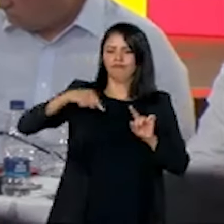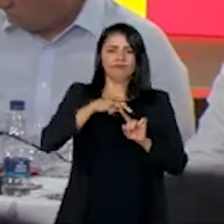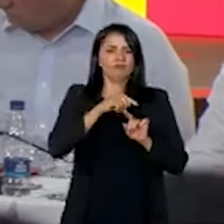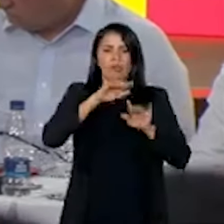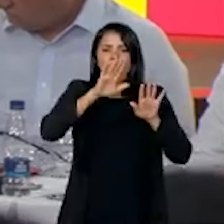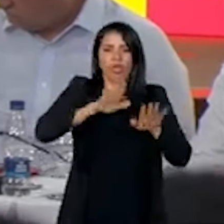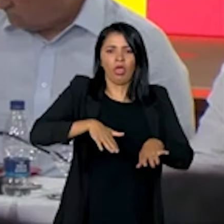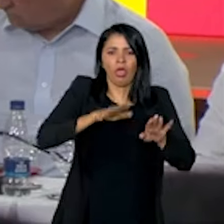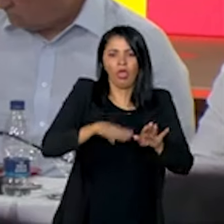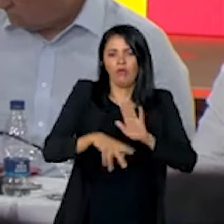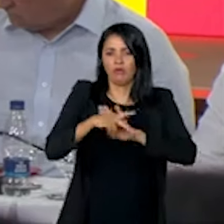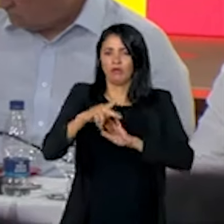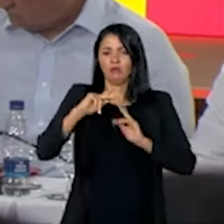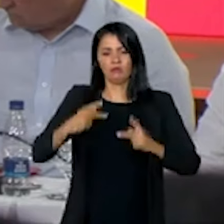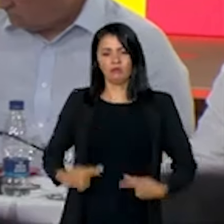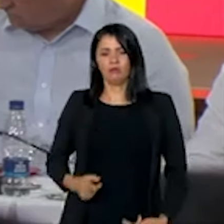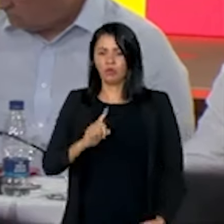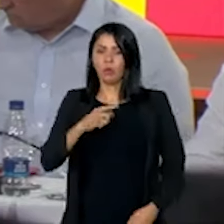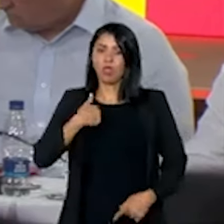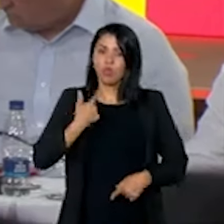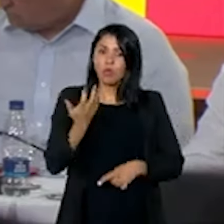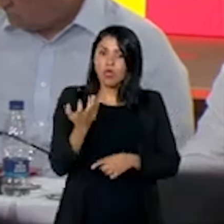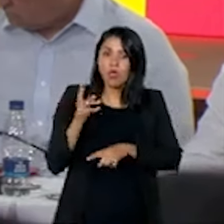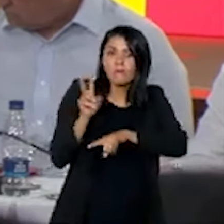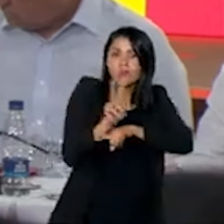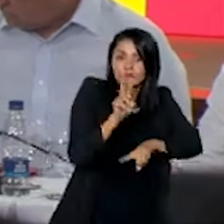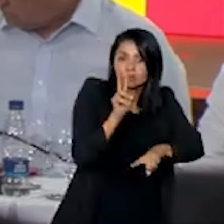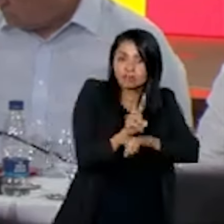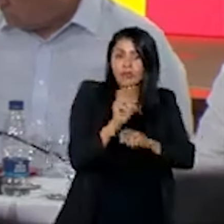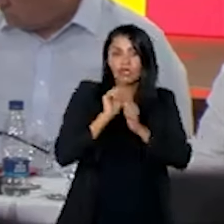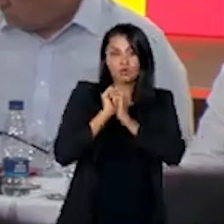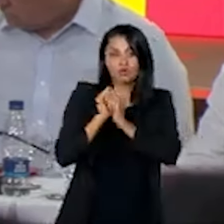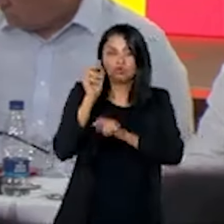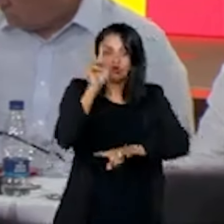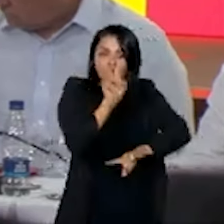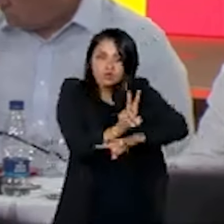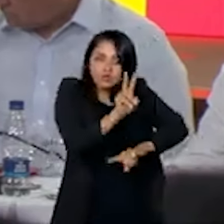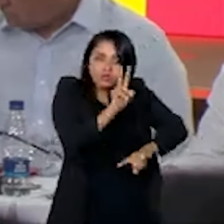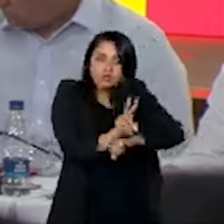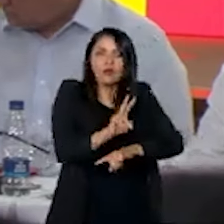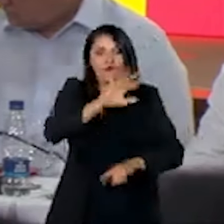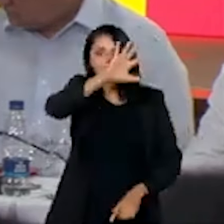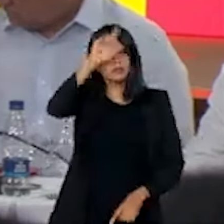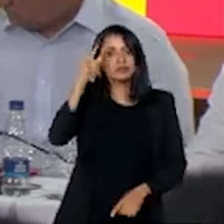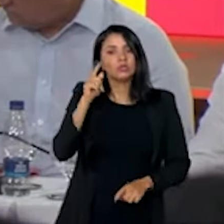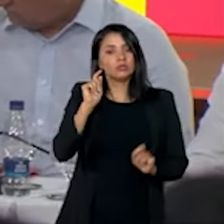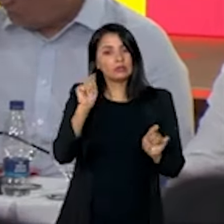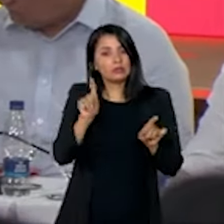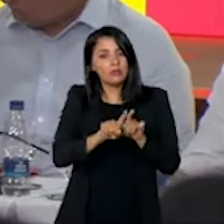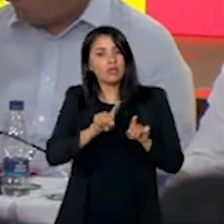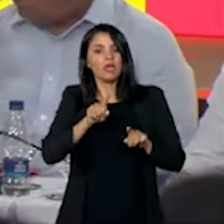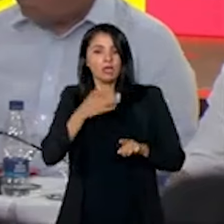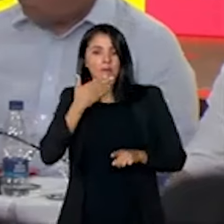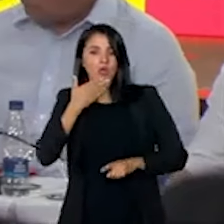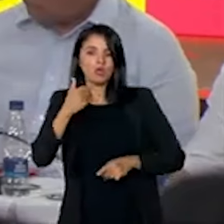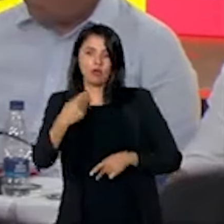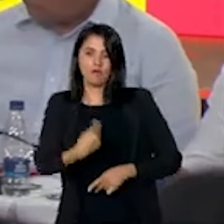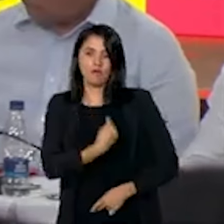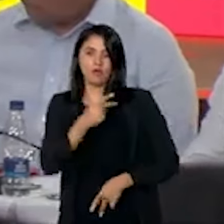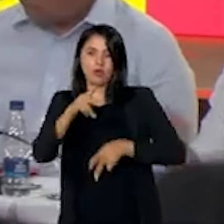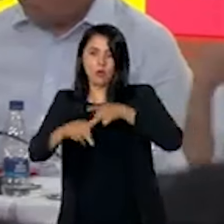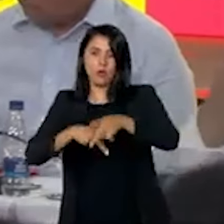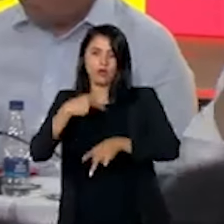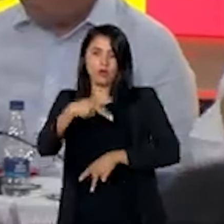humanidade. Eu quero preservar a Amazônia e, junto com a preservação, cuidar de melhorar a vida do povo que vive